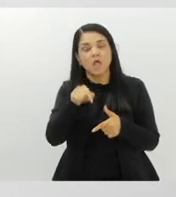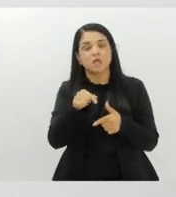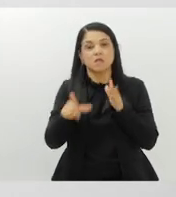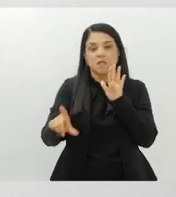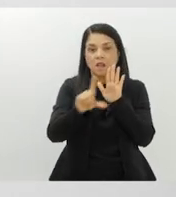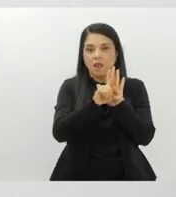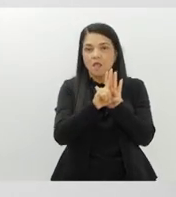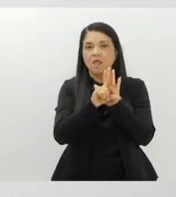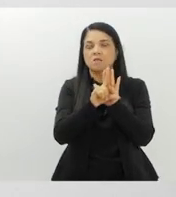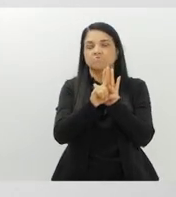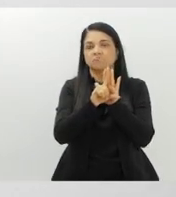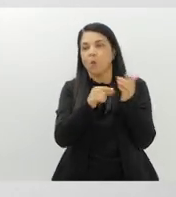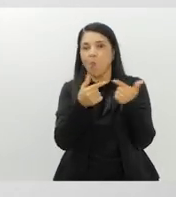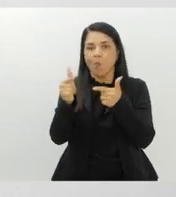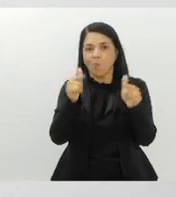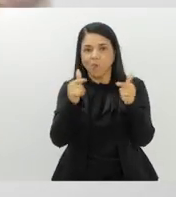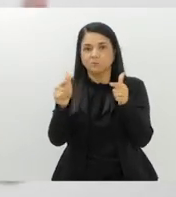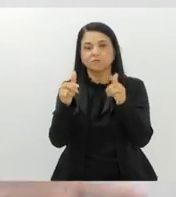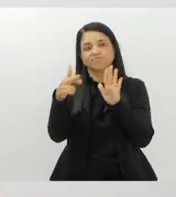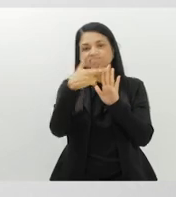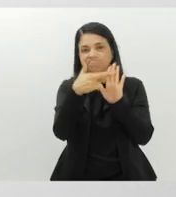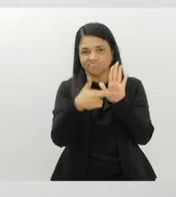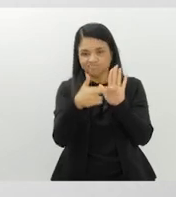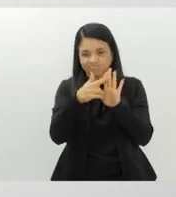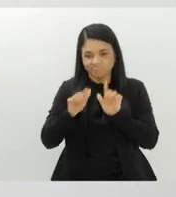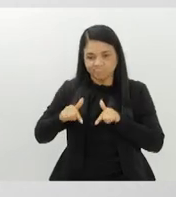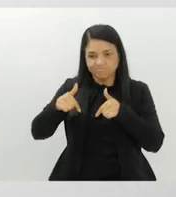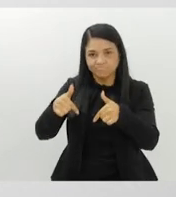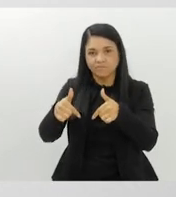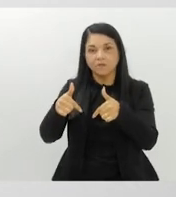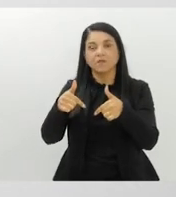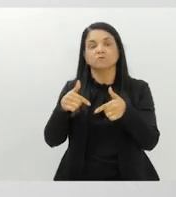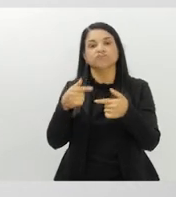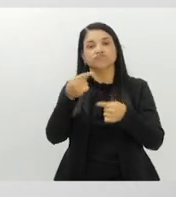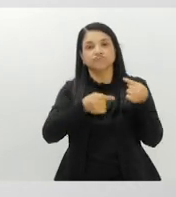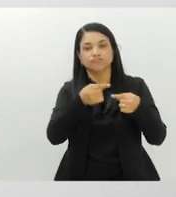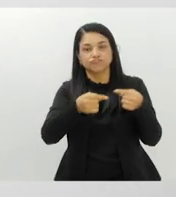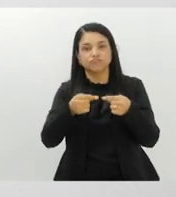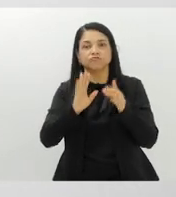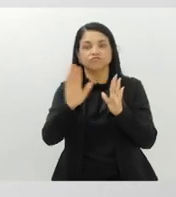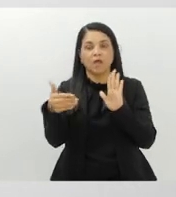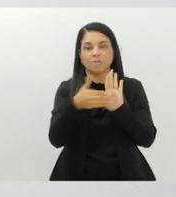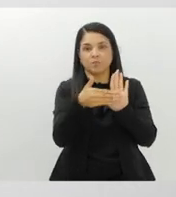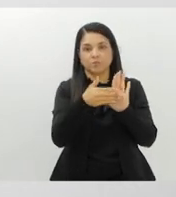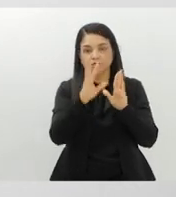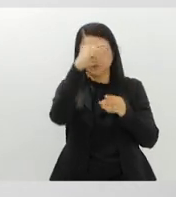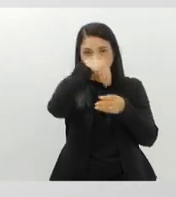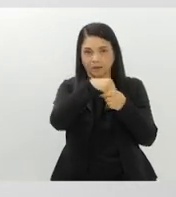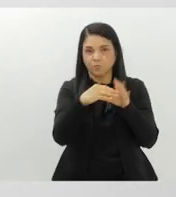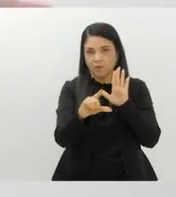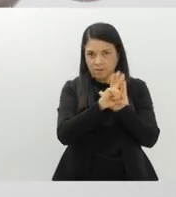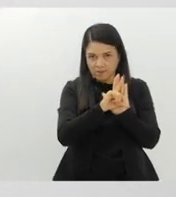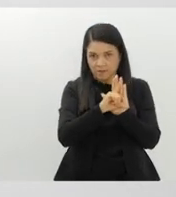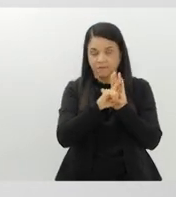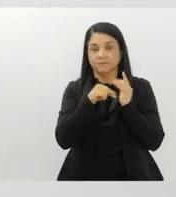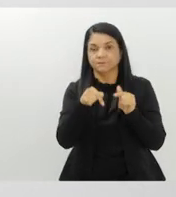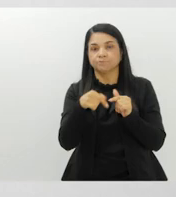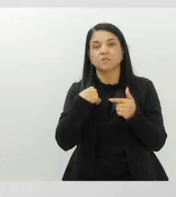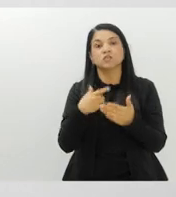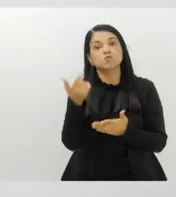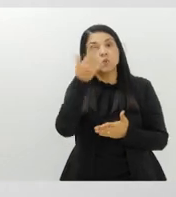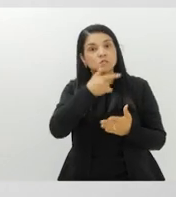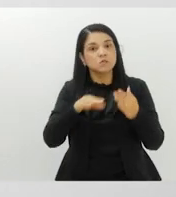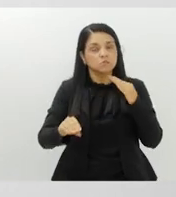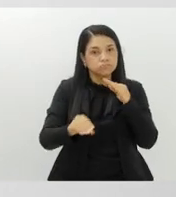leis possam ser regulamentadas a partir dos dispositivos que já existem. E aí a gente conseguiu lá